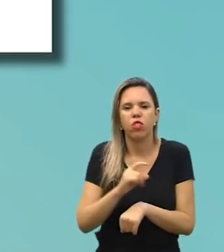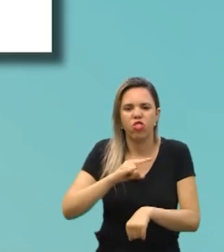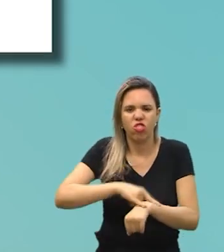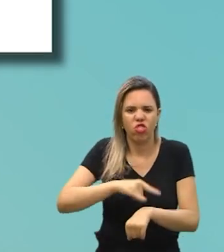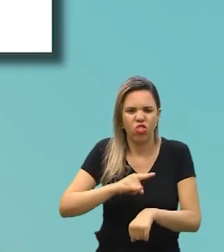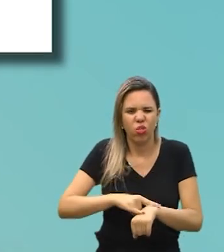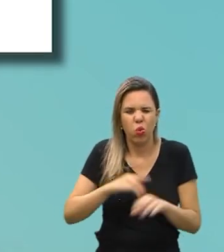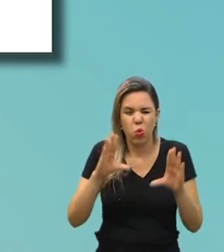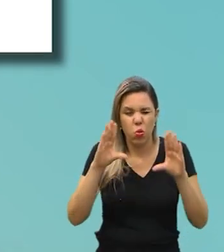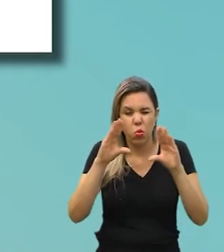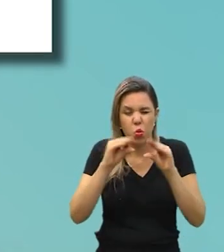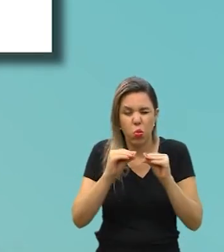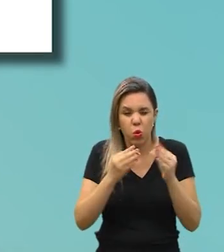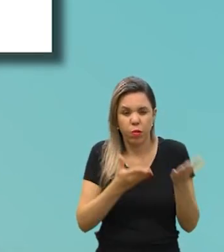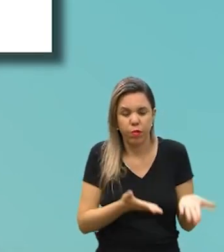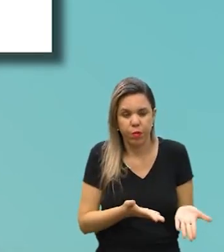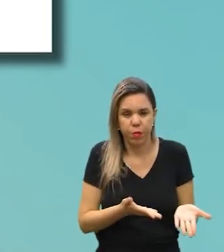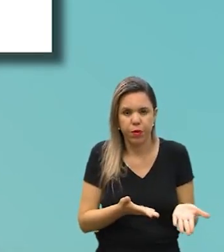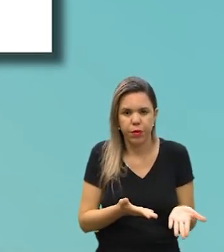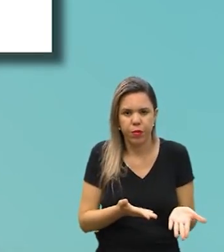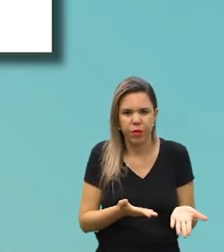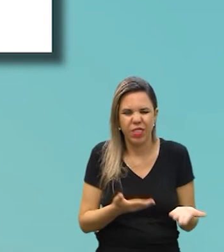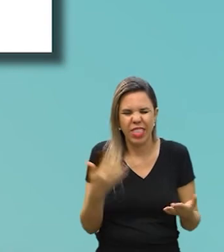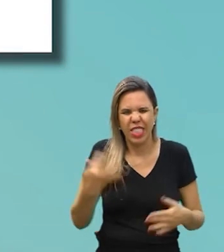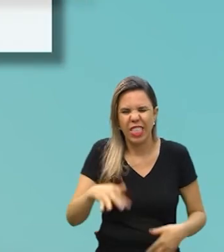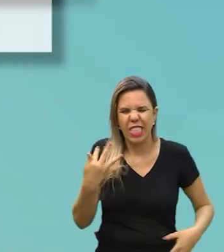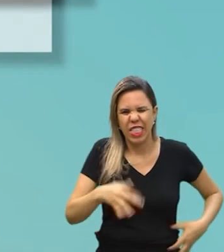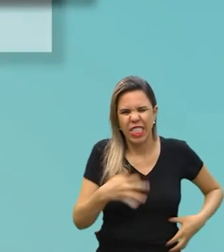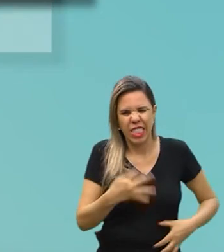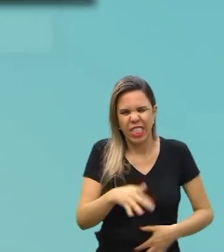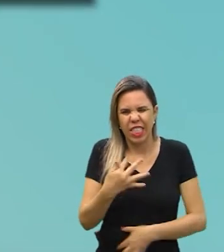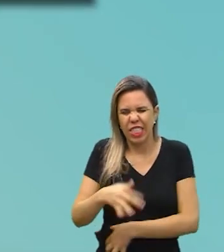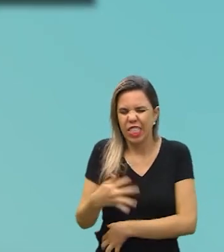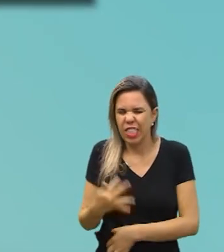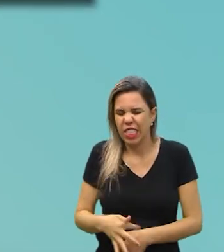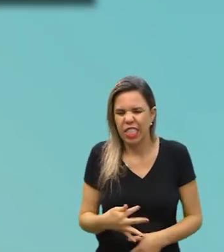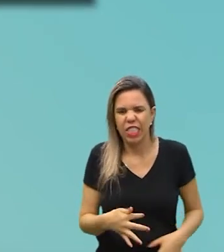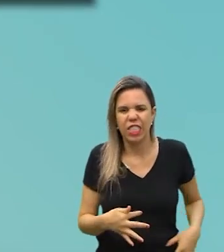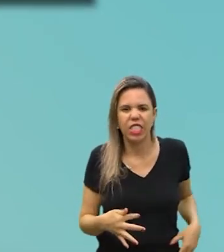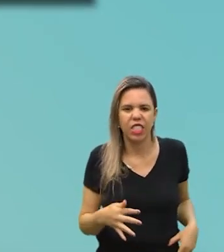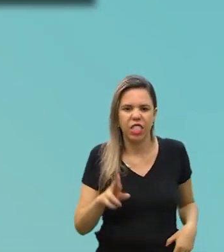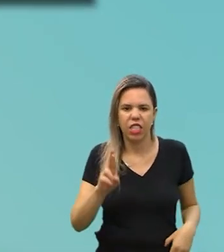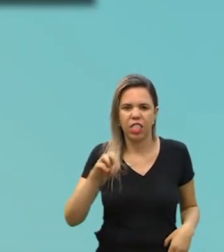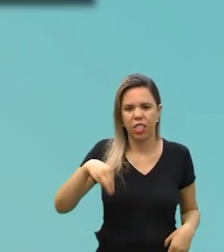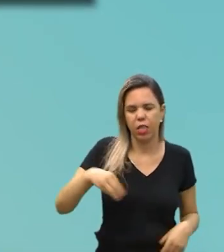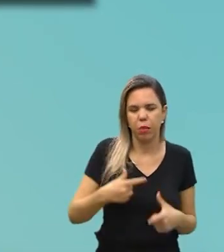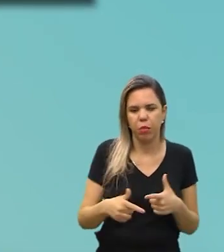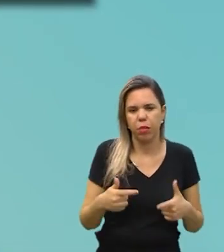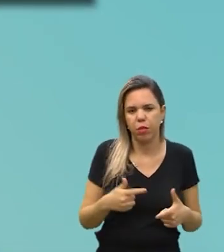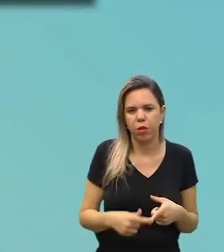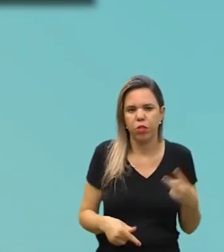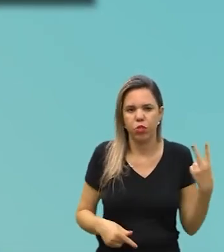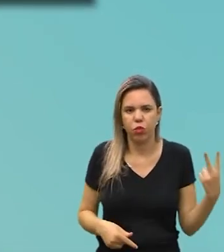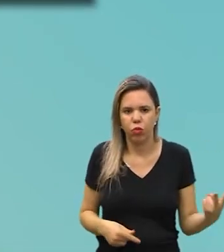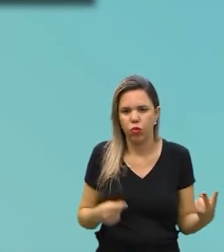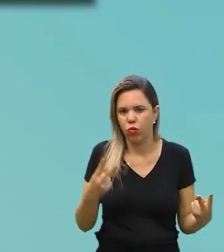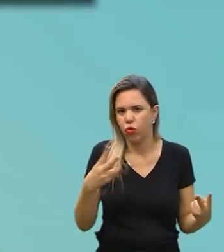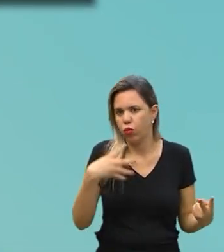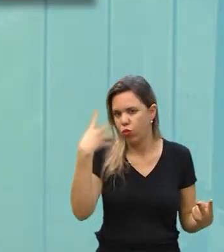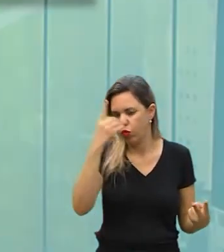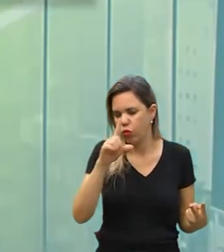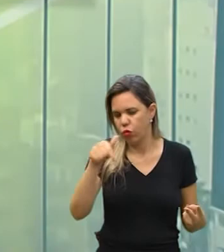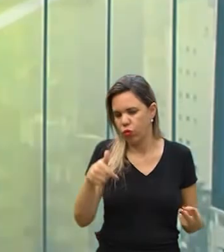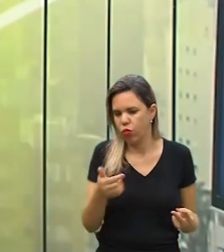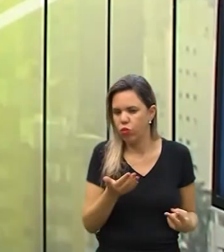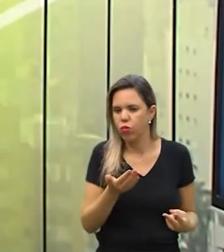coloração escura, além de provocar dores musculares e insuficiência renal entre 2 e 24 horas após